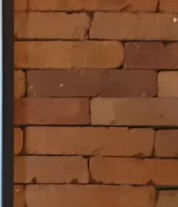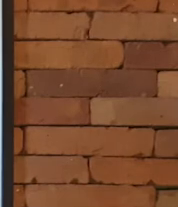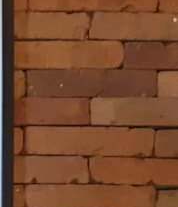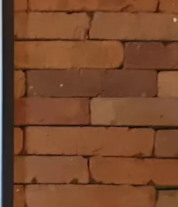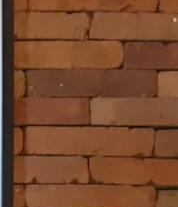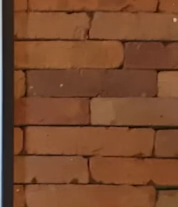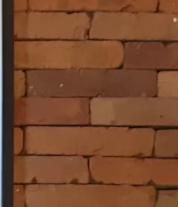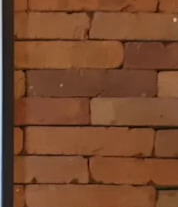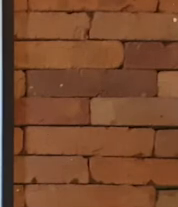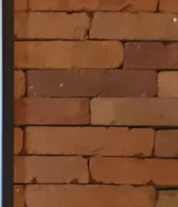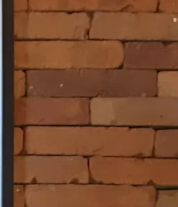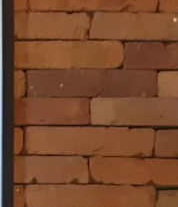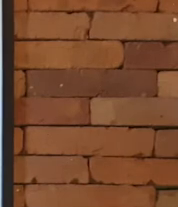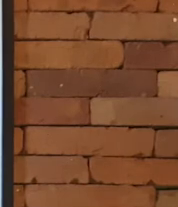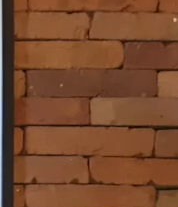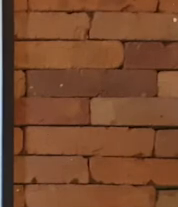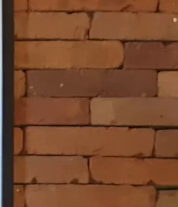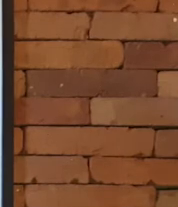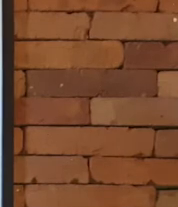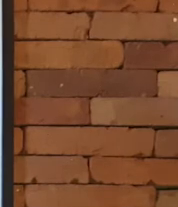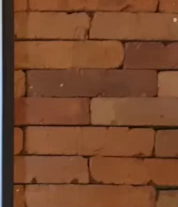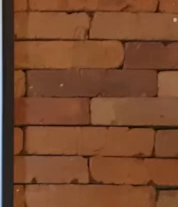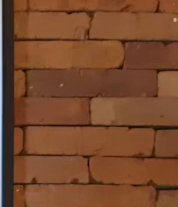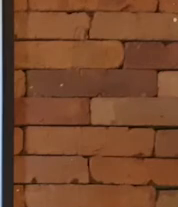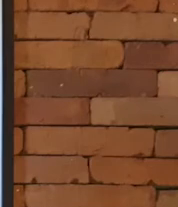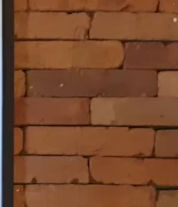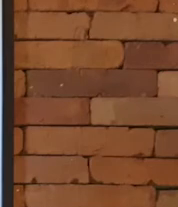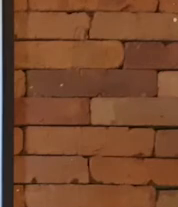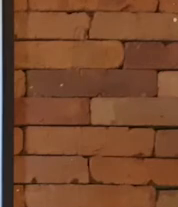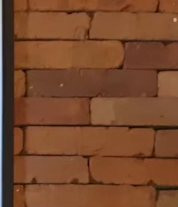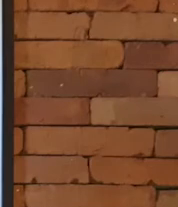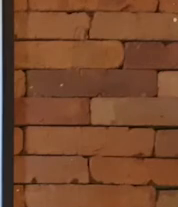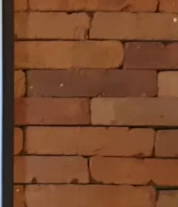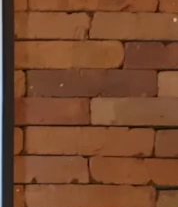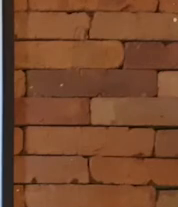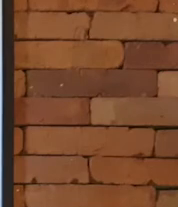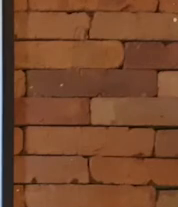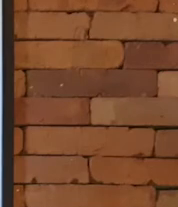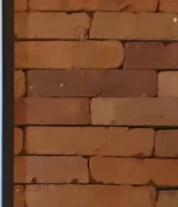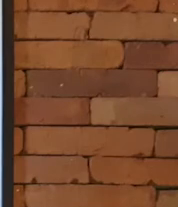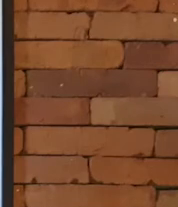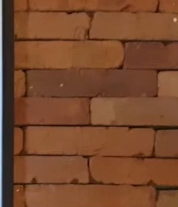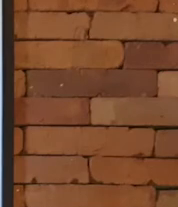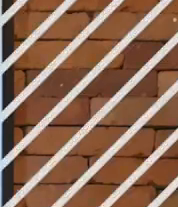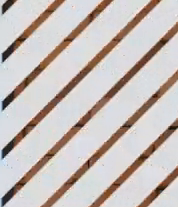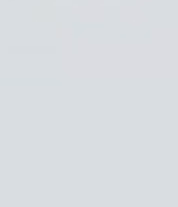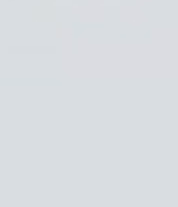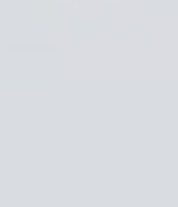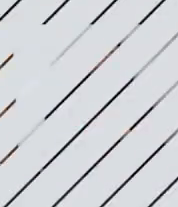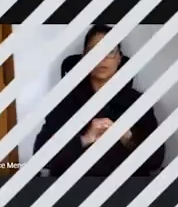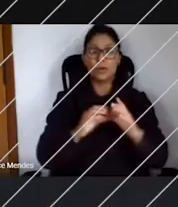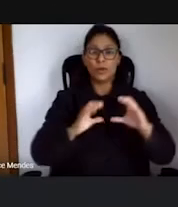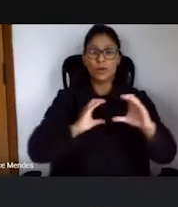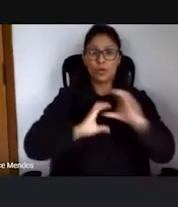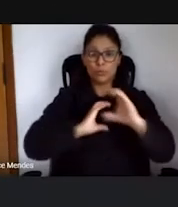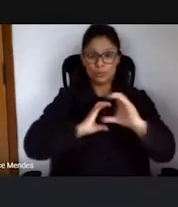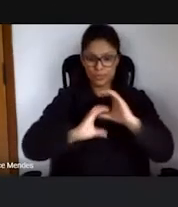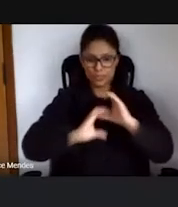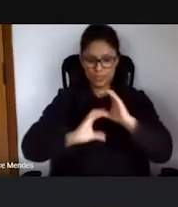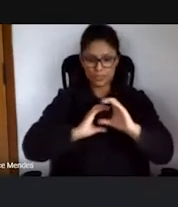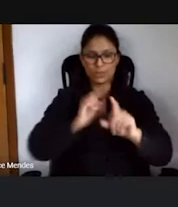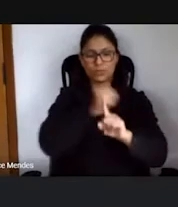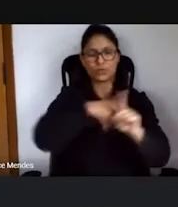profissionais da área da saúde, ou seja, a gente investiga diversas situações. O projeto